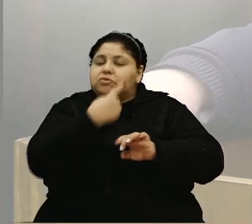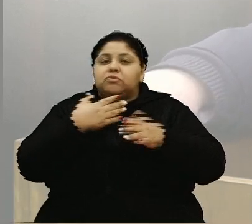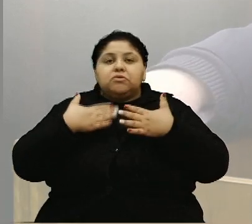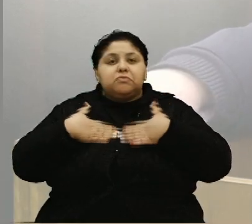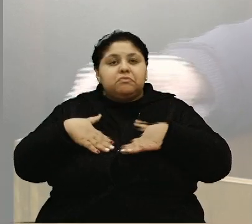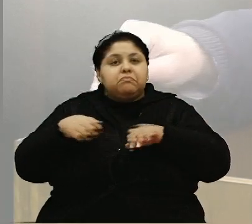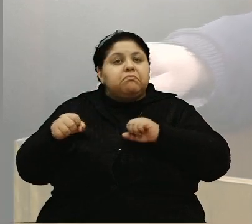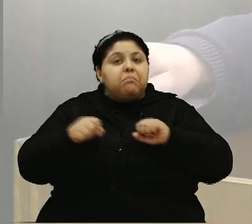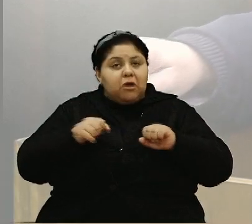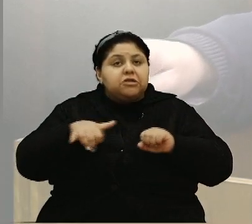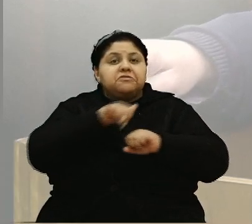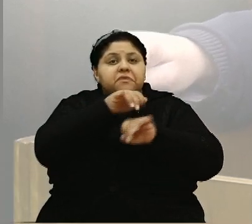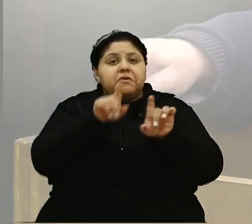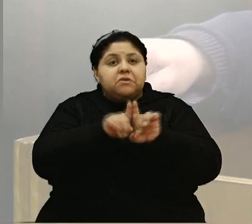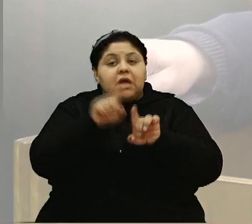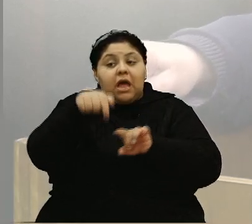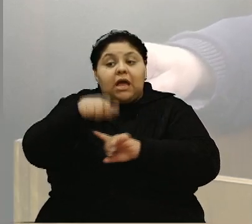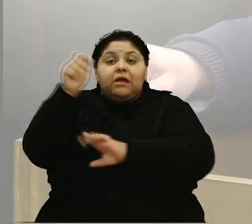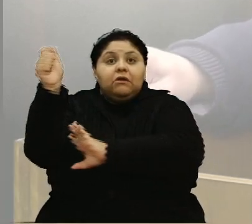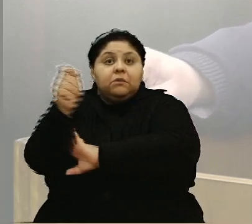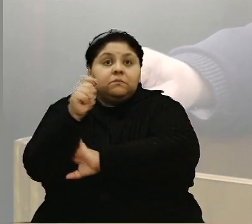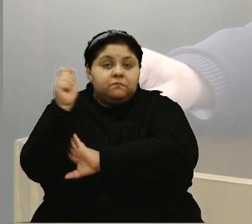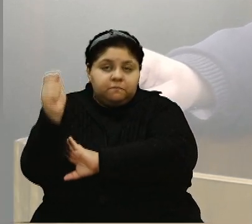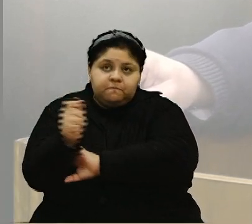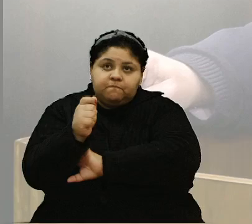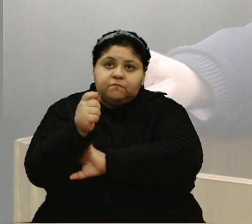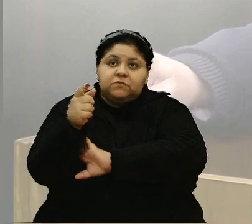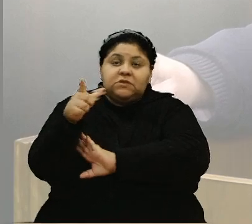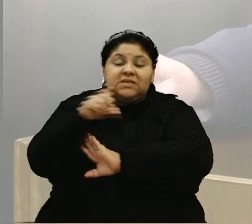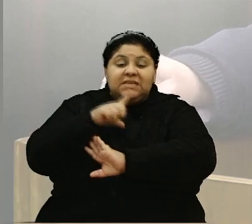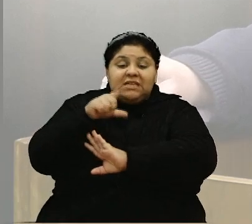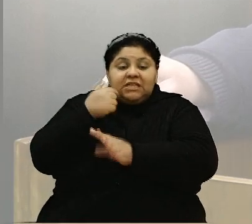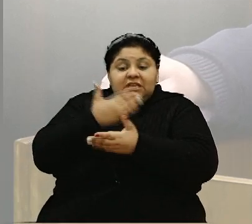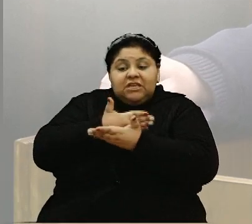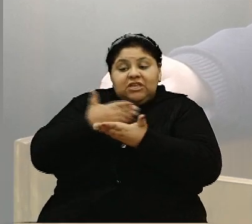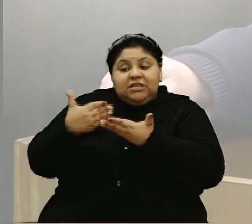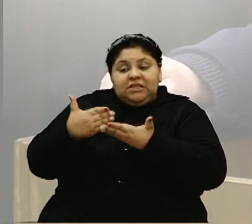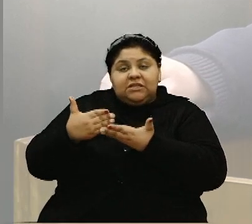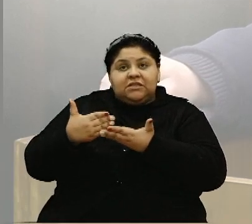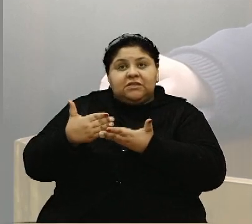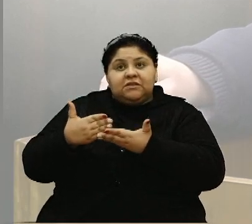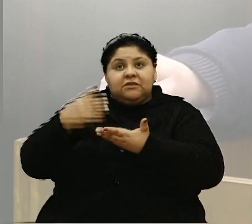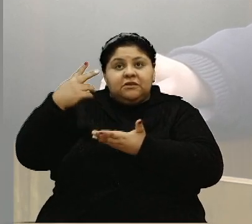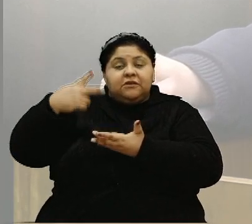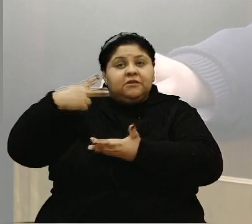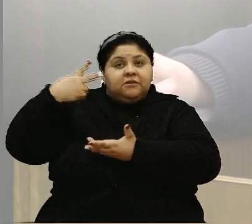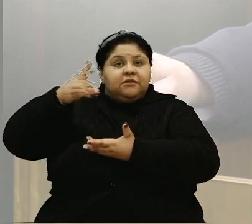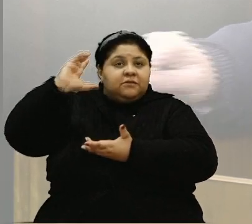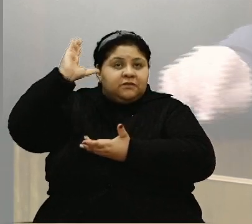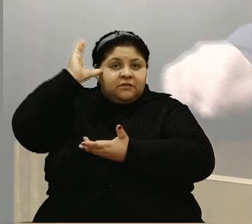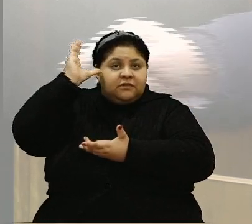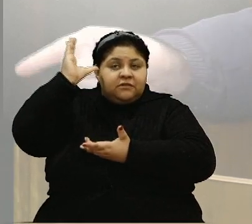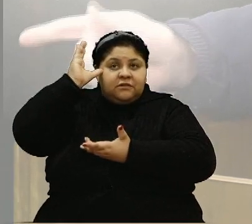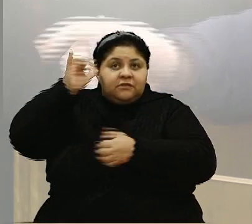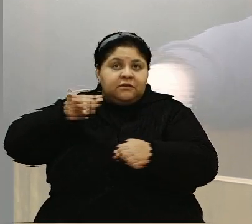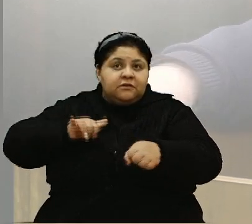avião. Aqui no Rio Grande do Sul, nós temos que começar a ter condições, vereador Cadori, de fazer um